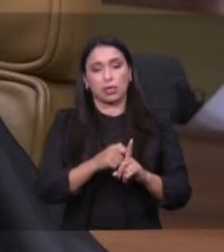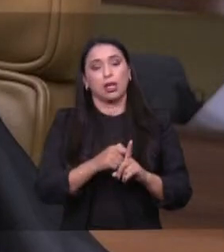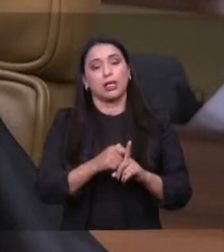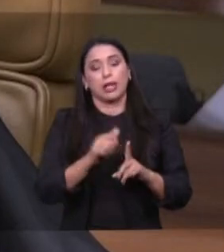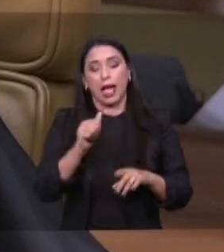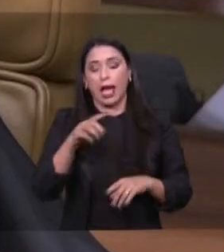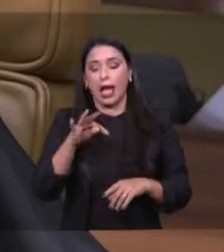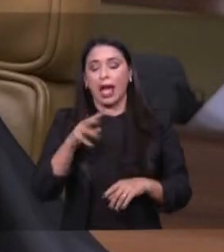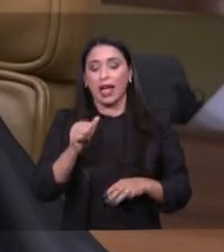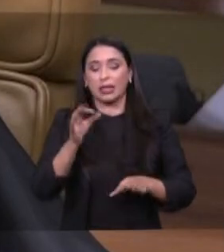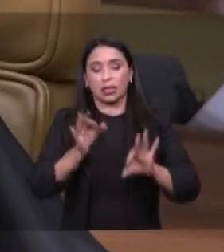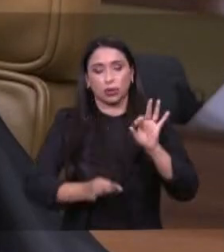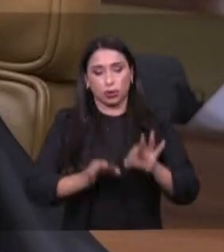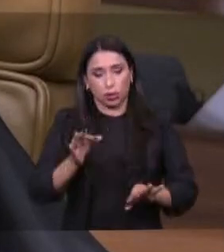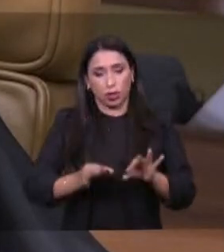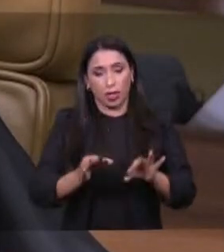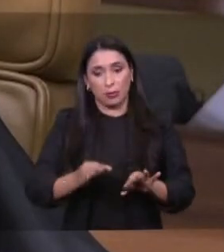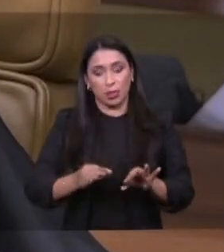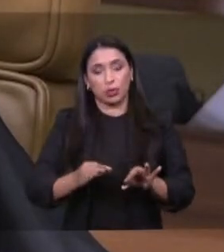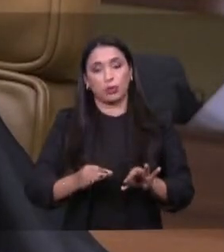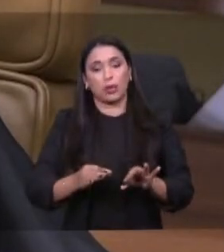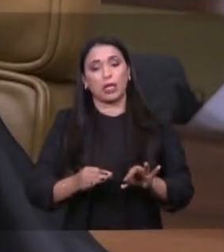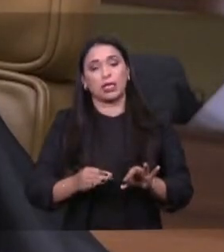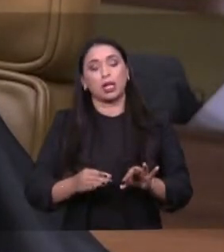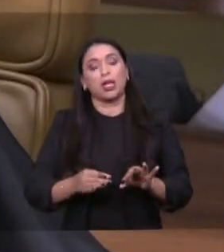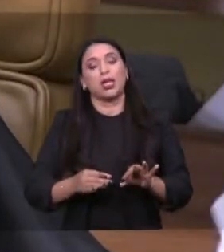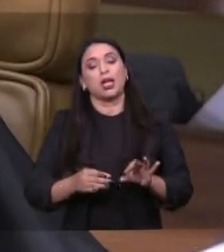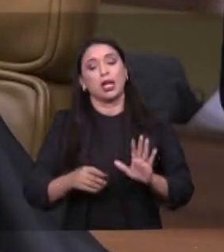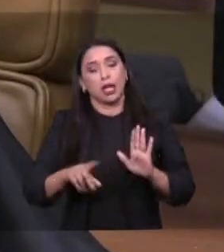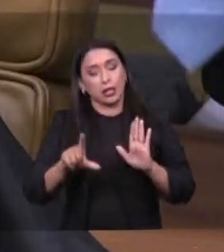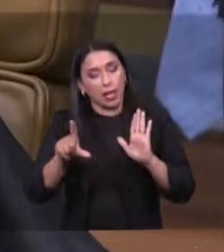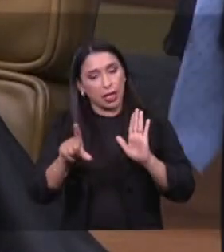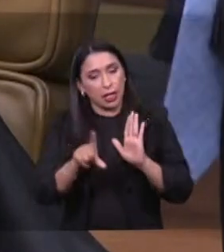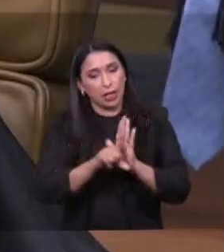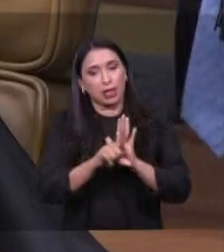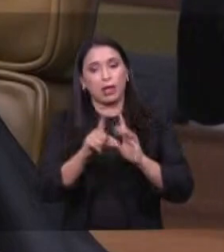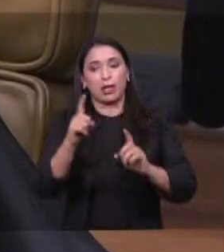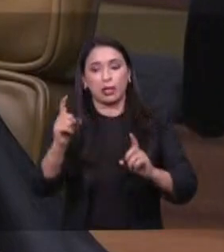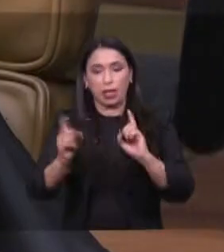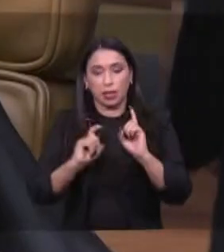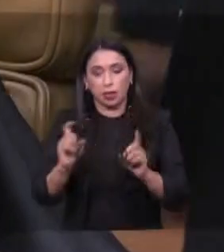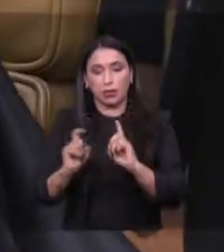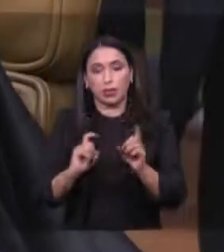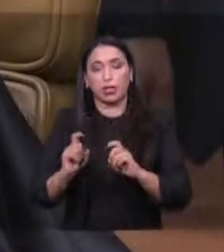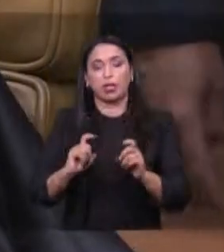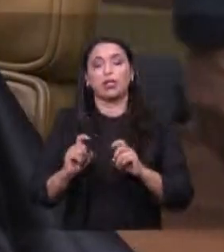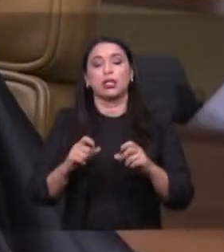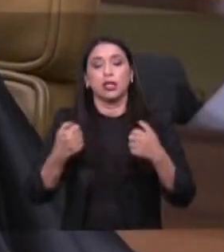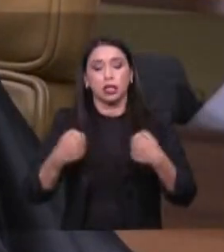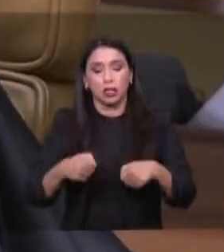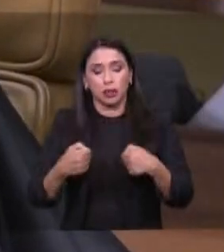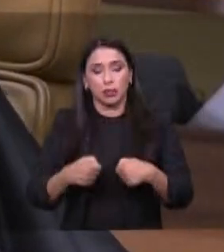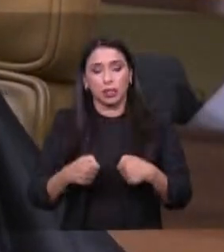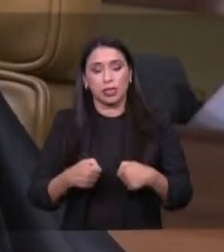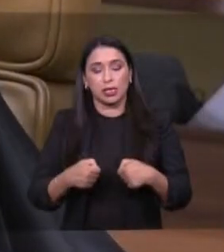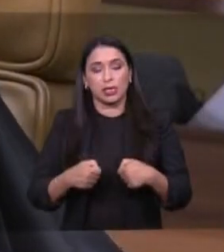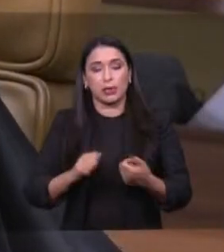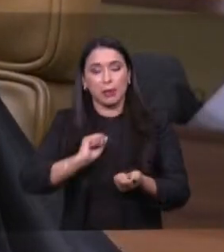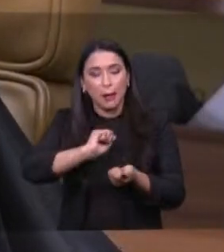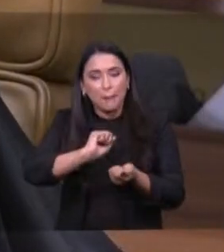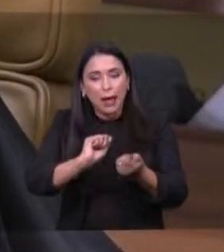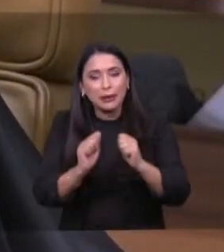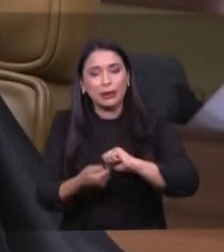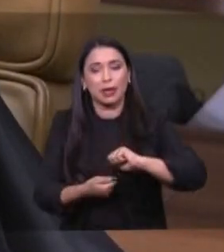para que sejam adotadas as medidas legislativas e administrativas necessárias à